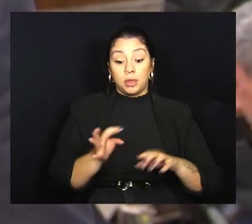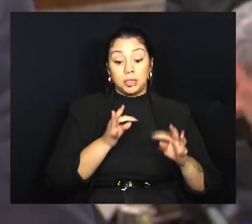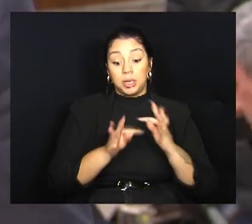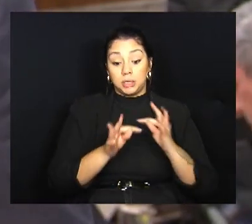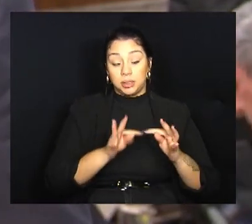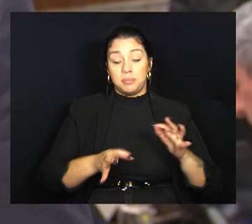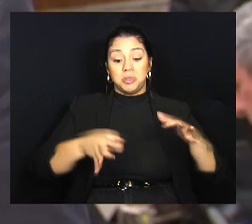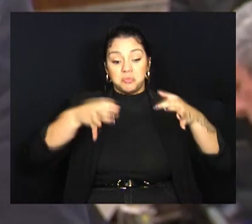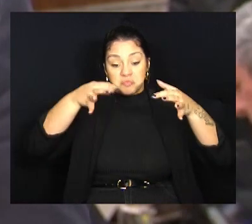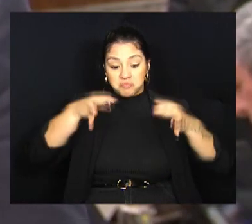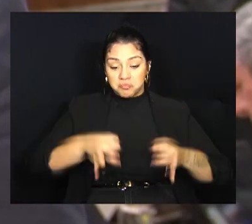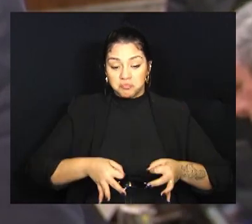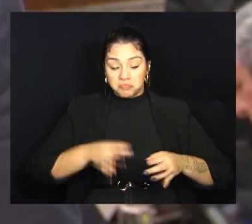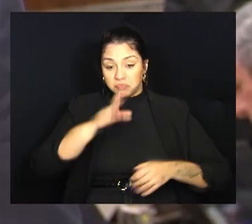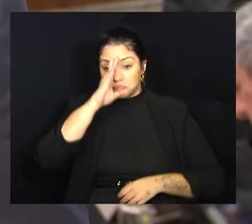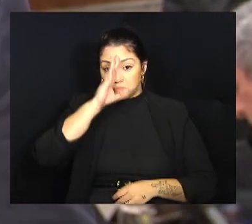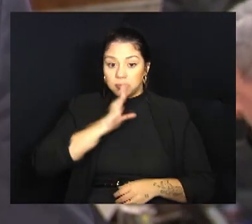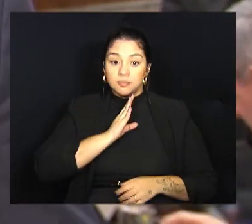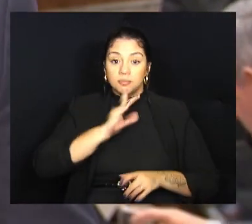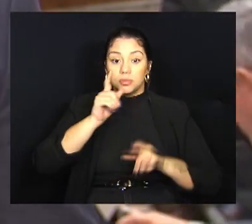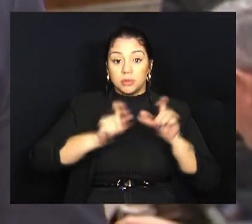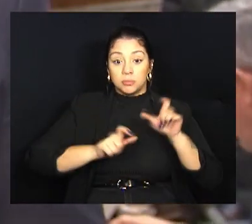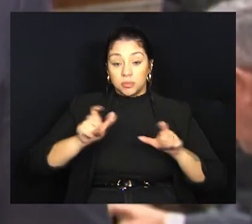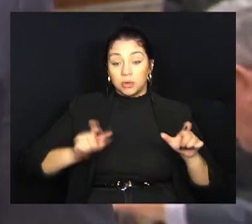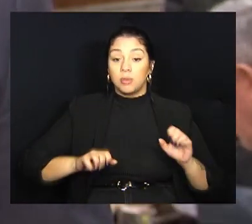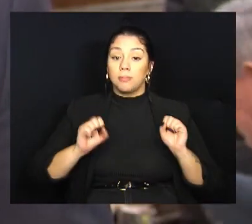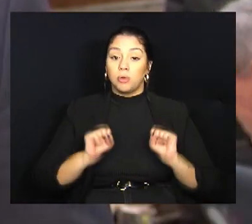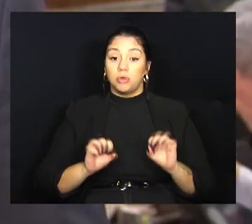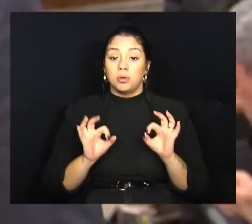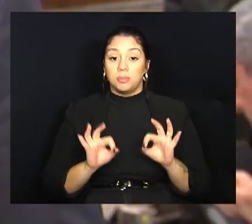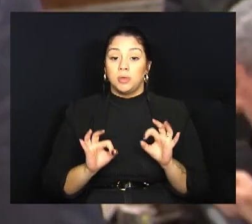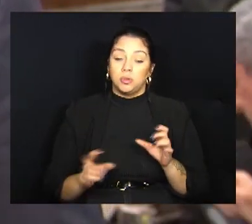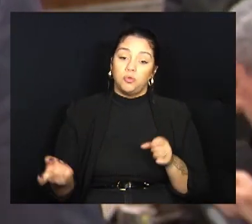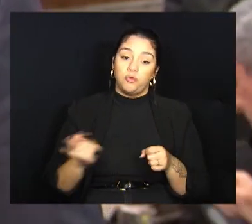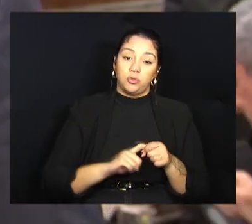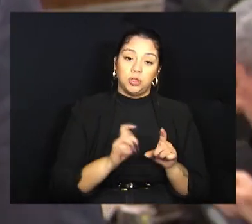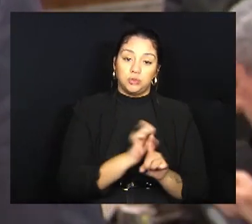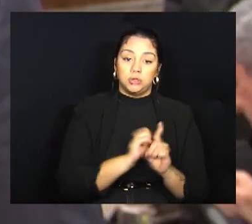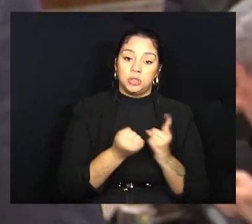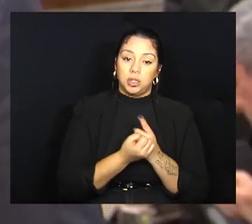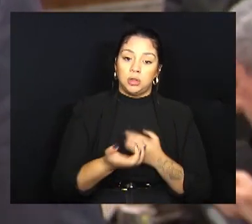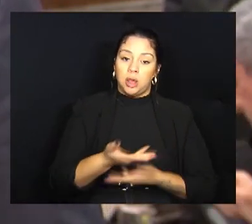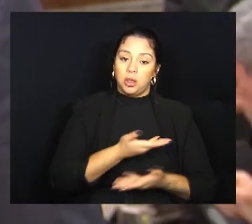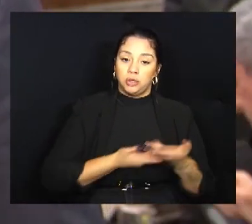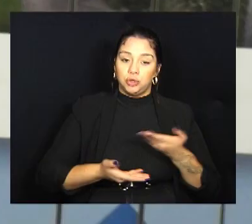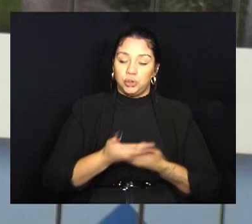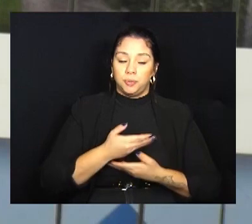digno, gratuito, para que essas pessoas possam ser de fato ressocializadas.